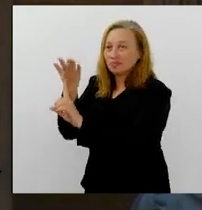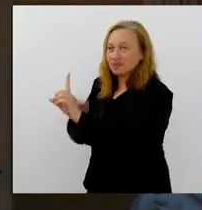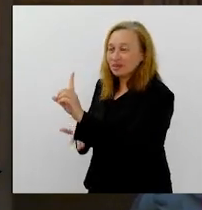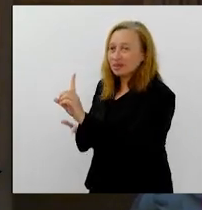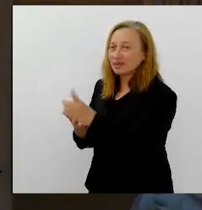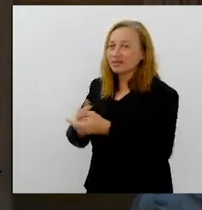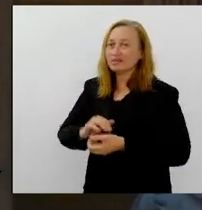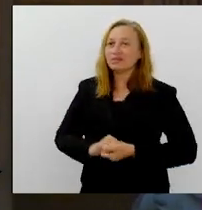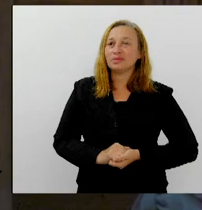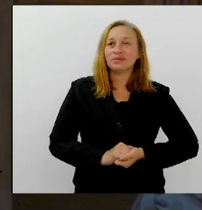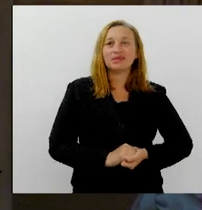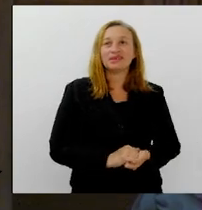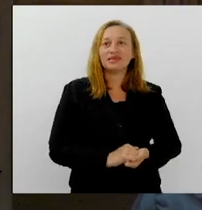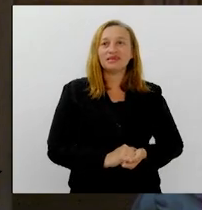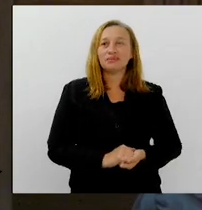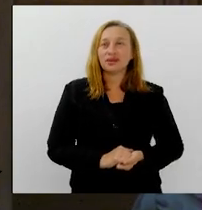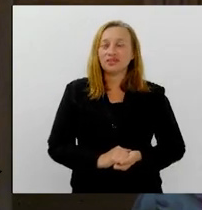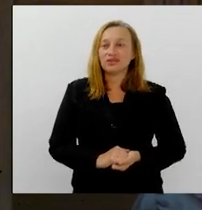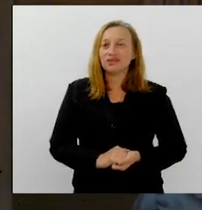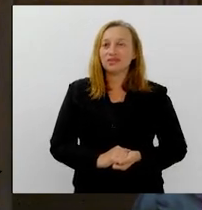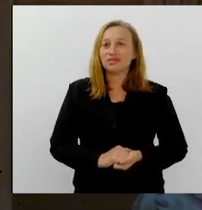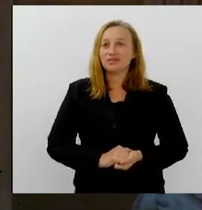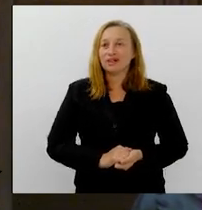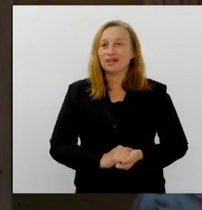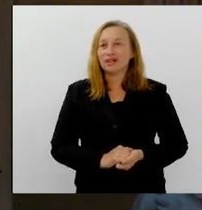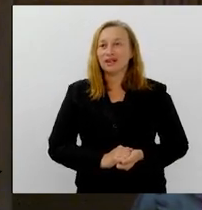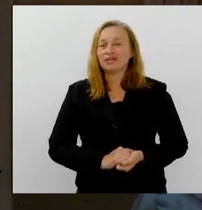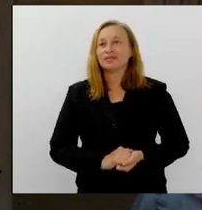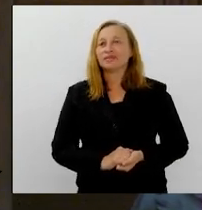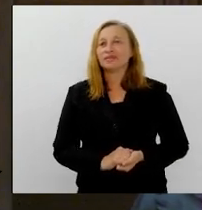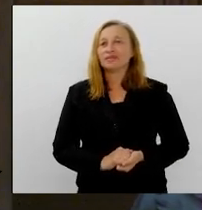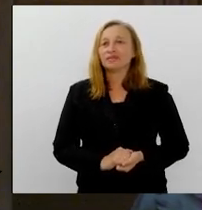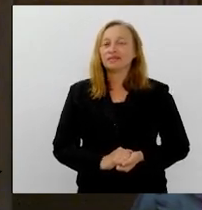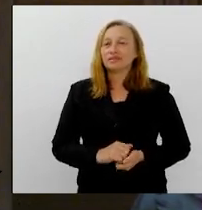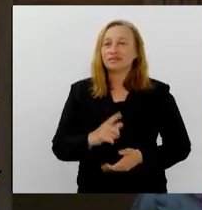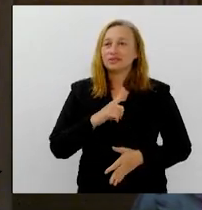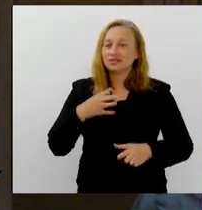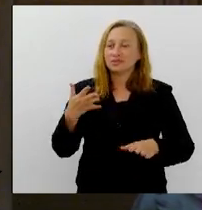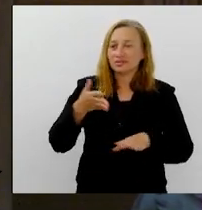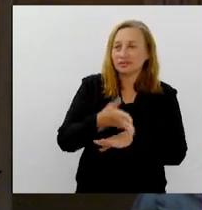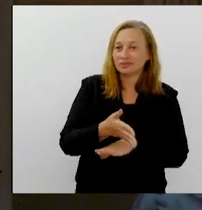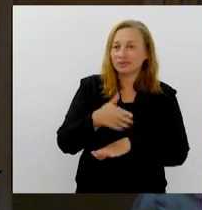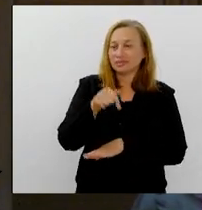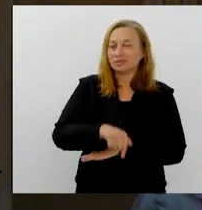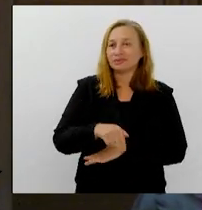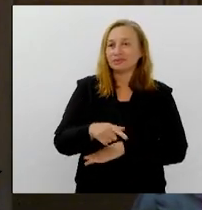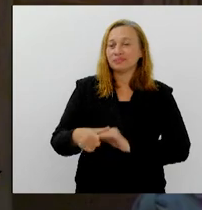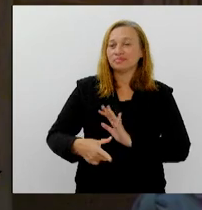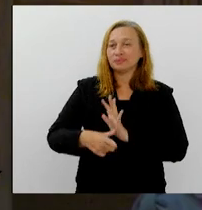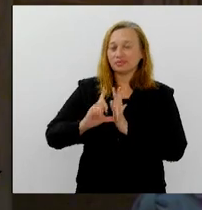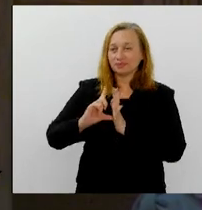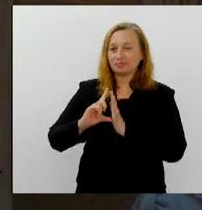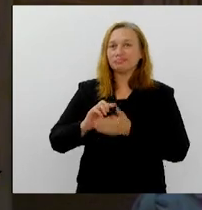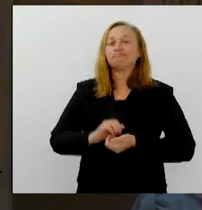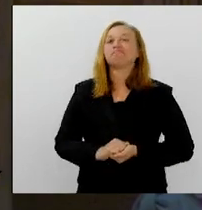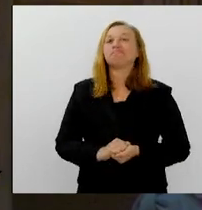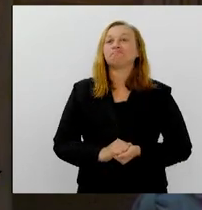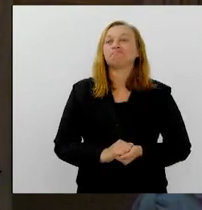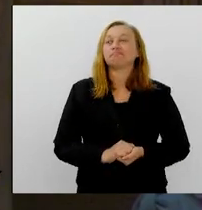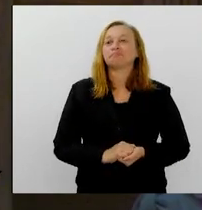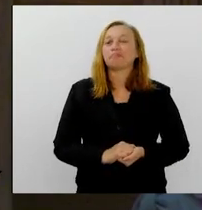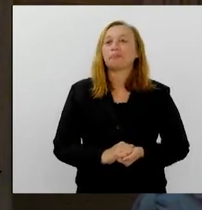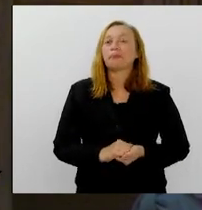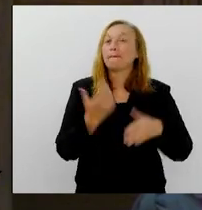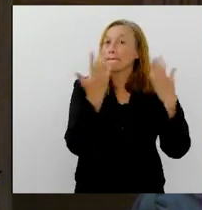queria falar de uma emoção muito profunda que tive ao chegar aqui antes de fazer as saudações, que é